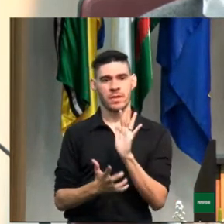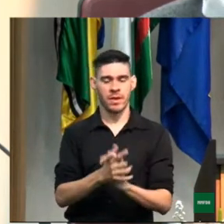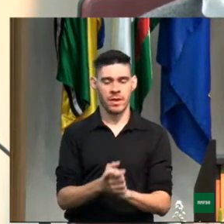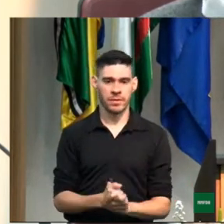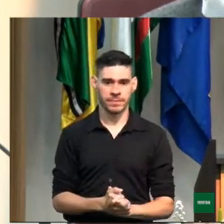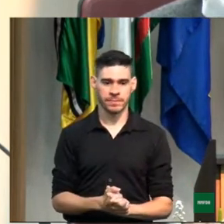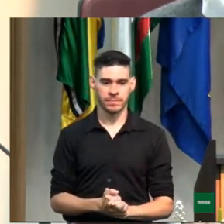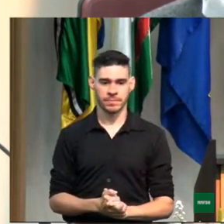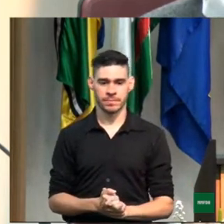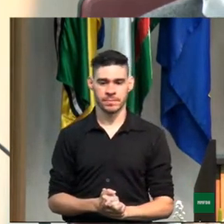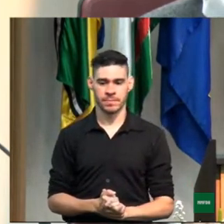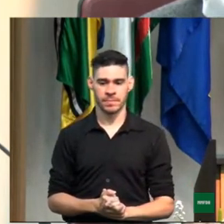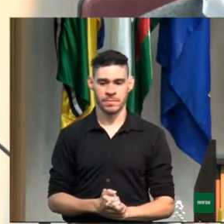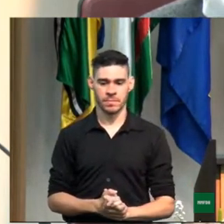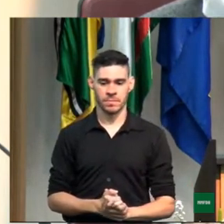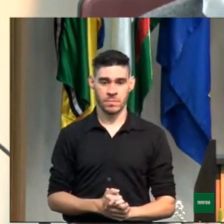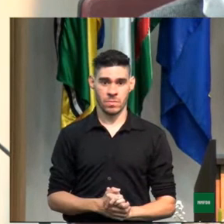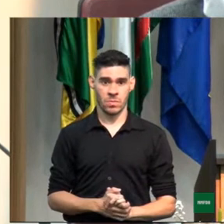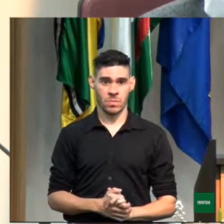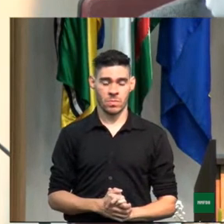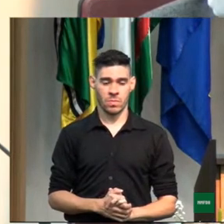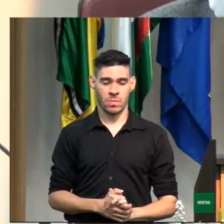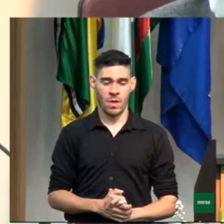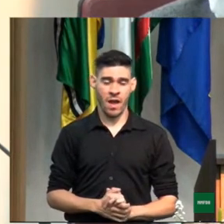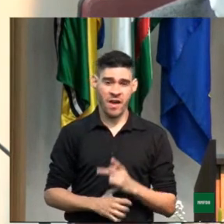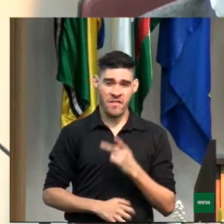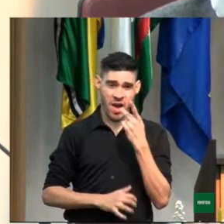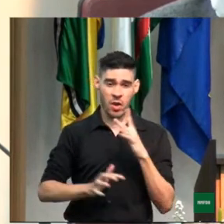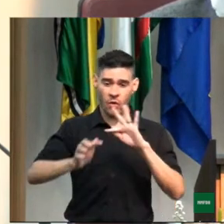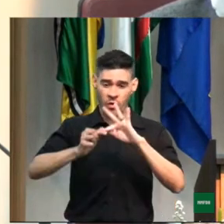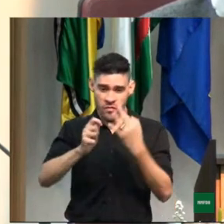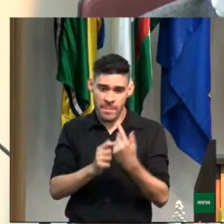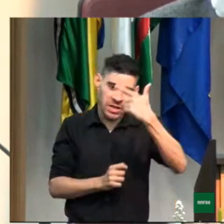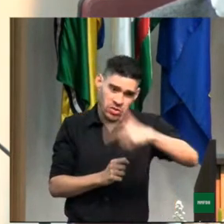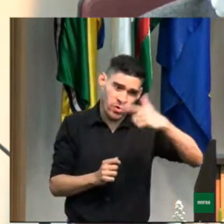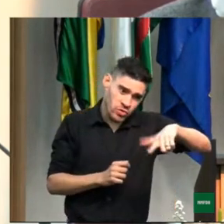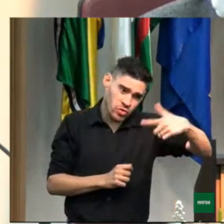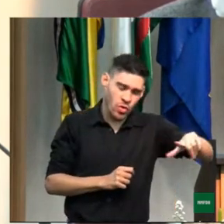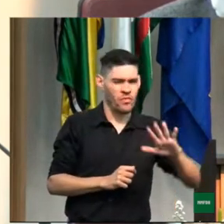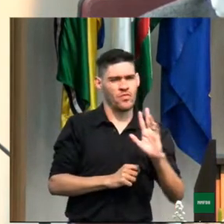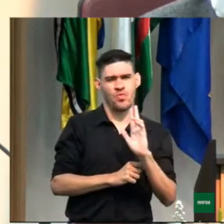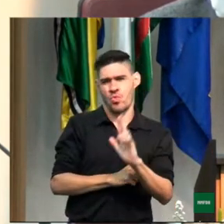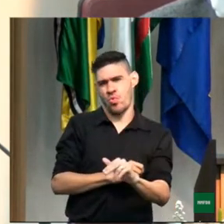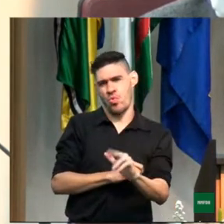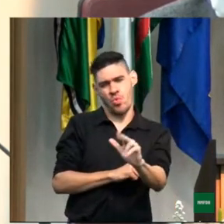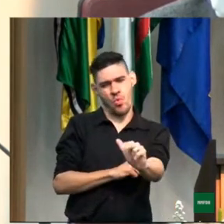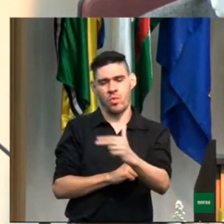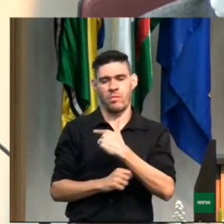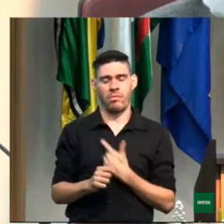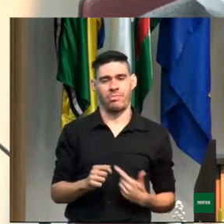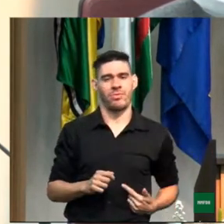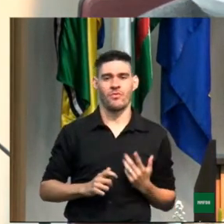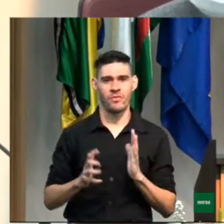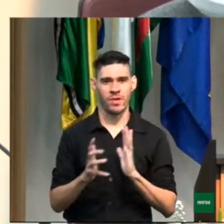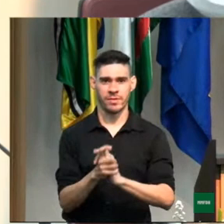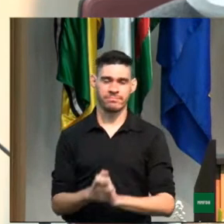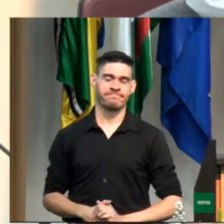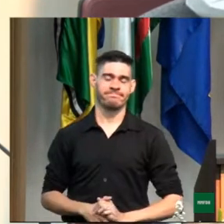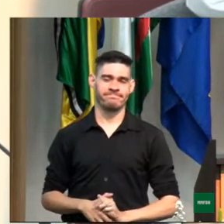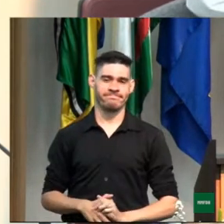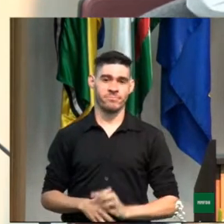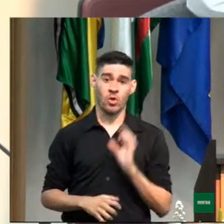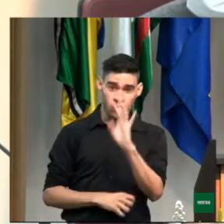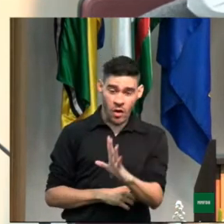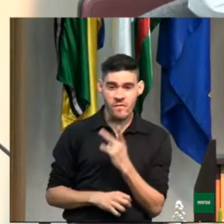nunca se falou tanto de família dentro de um governo, e não só se falou, mas se